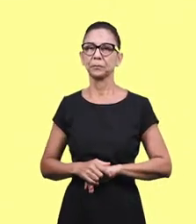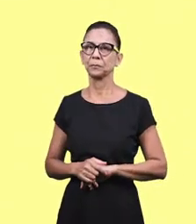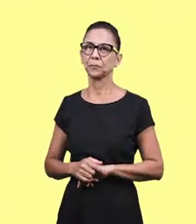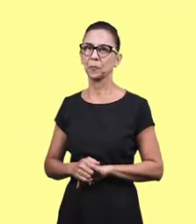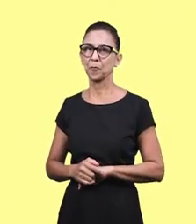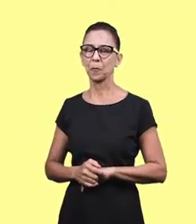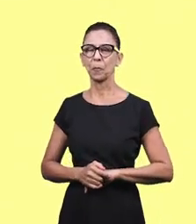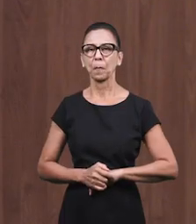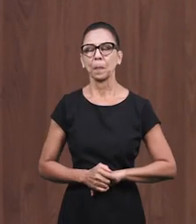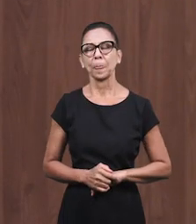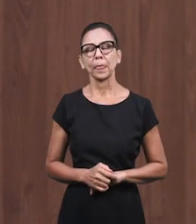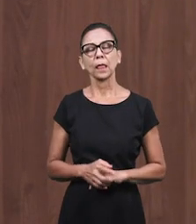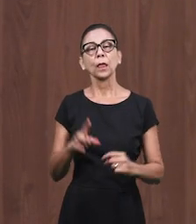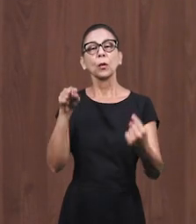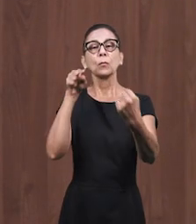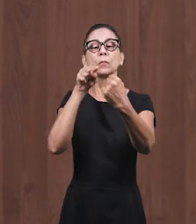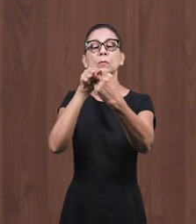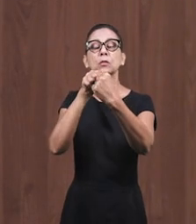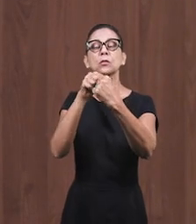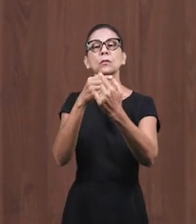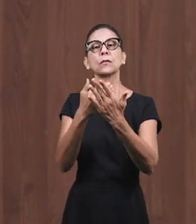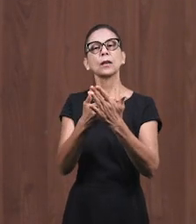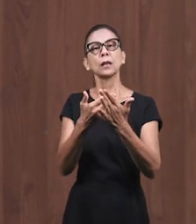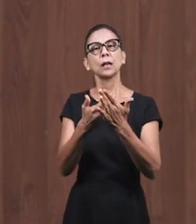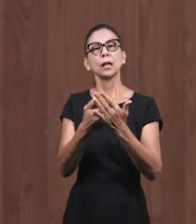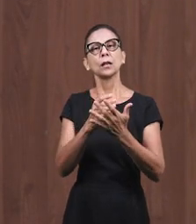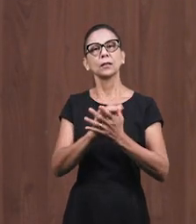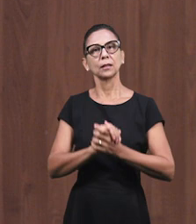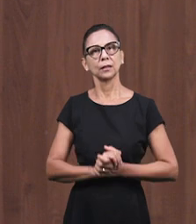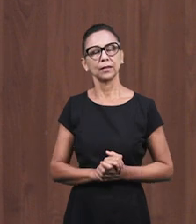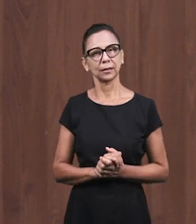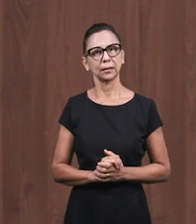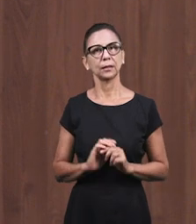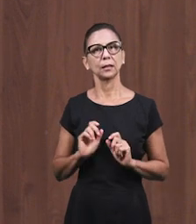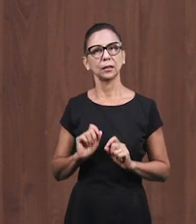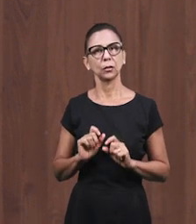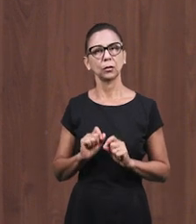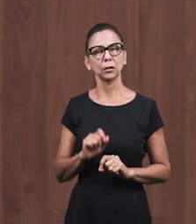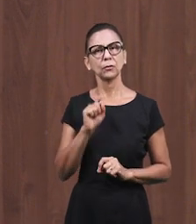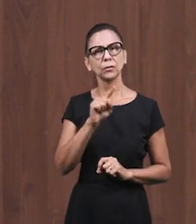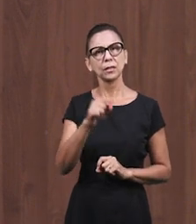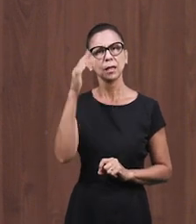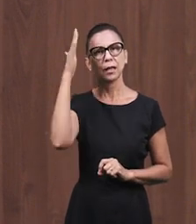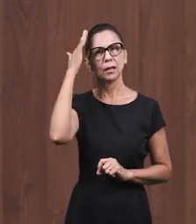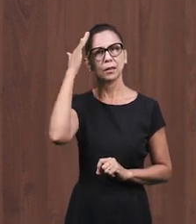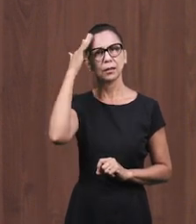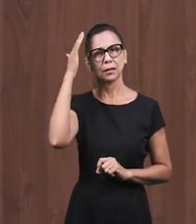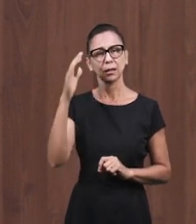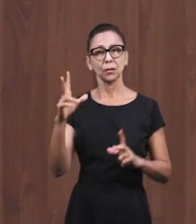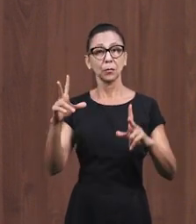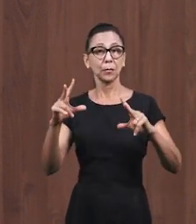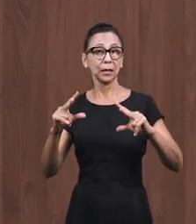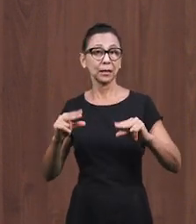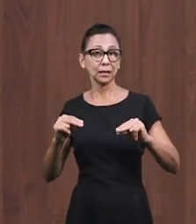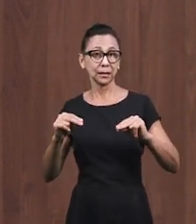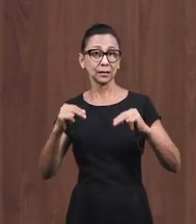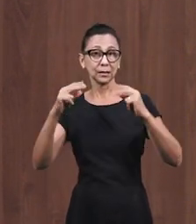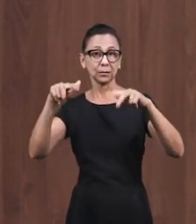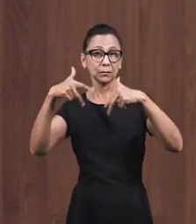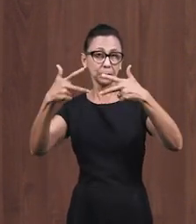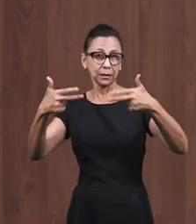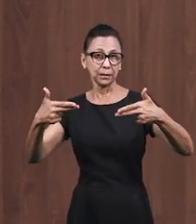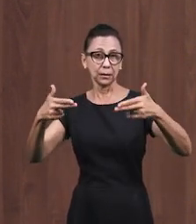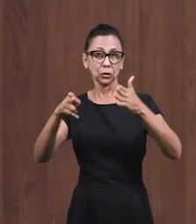Adolescentes, o objetivo desta aula é levar vocês a guardar a herança espiritual que nós temos recebido. Nós